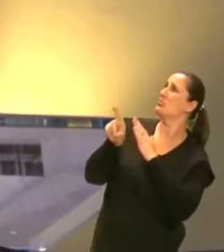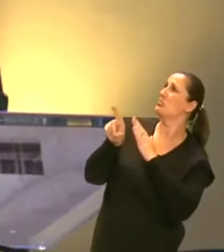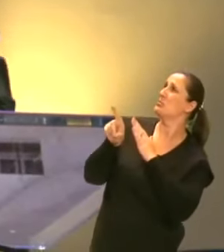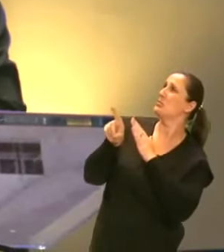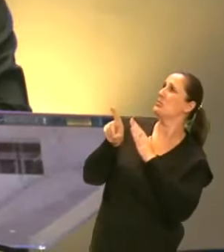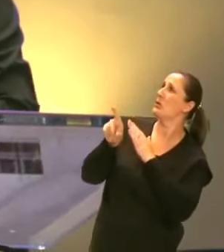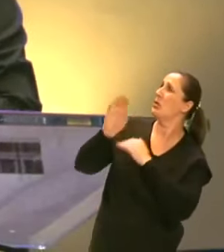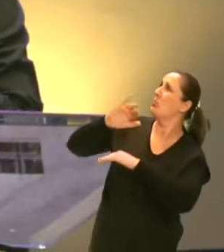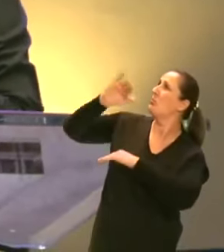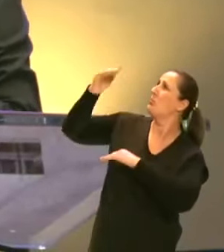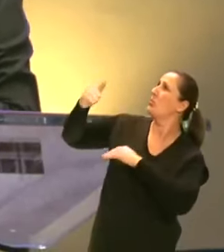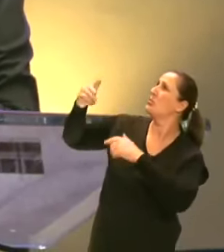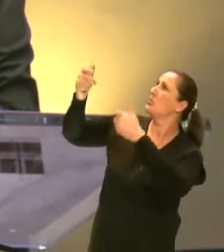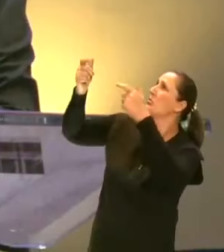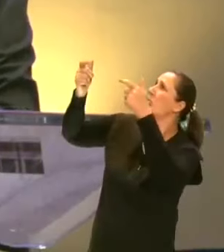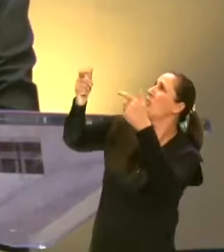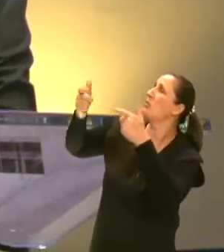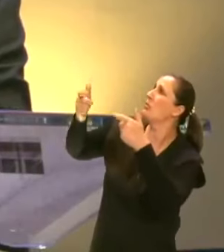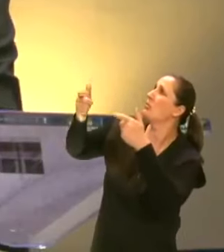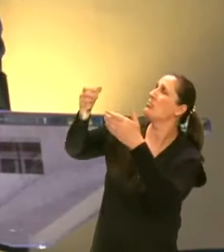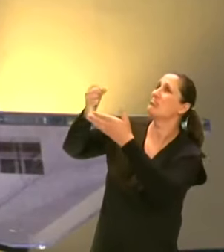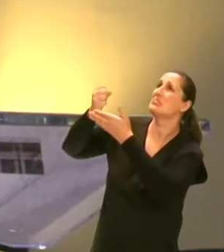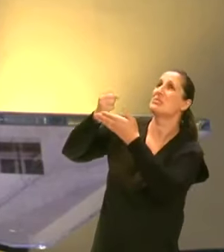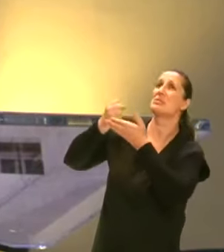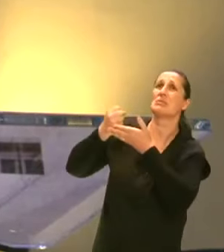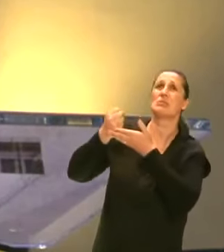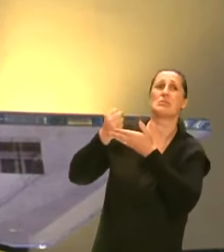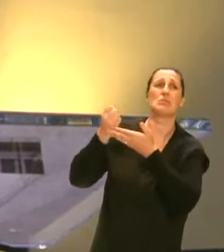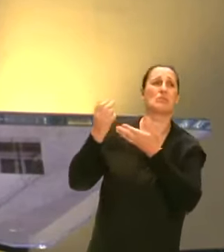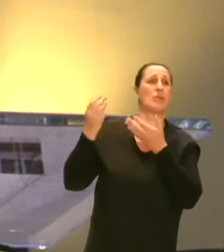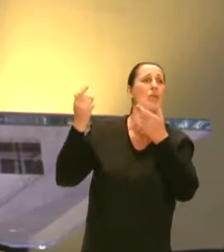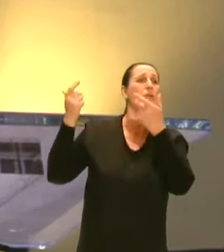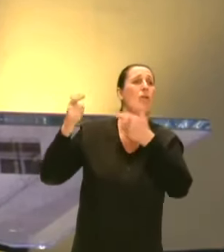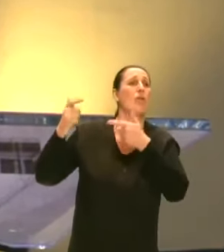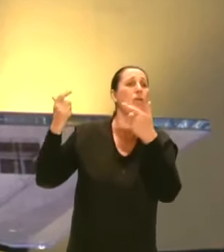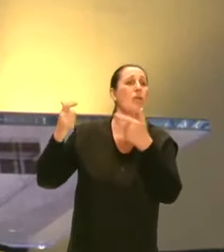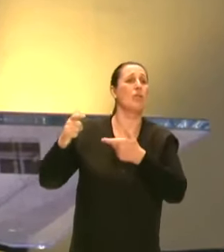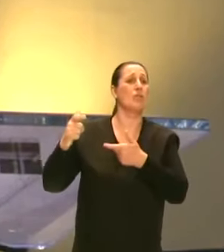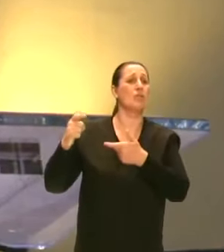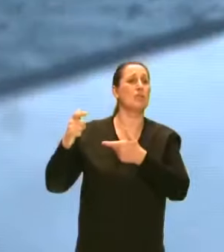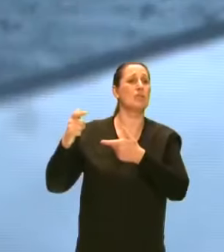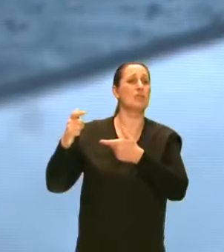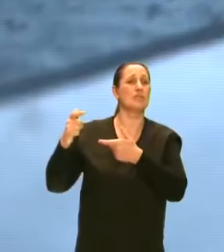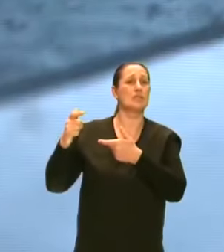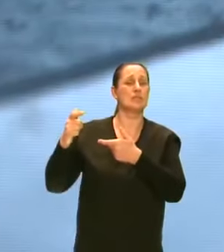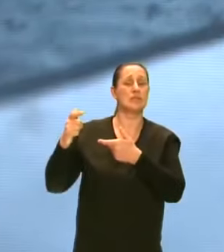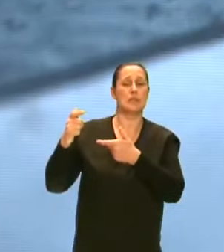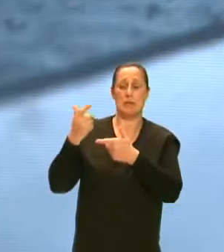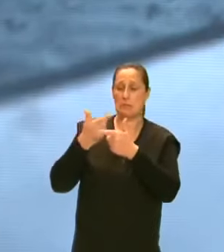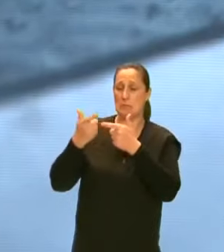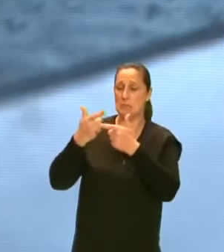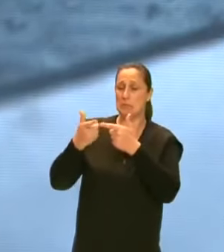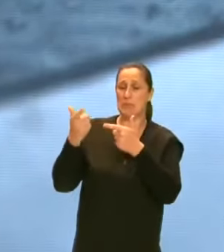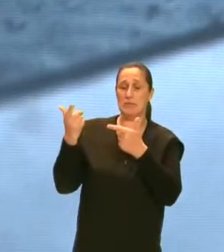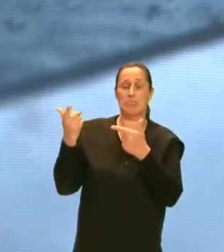montes, da onde eu vou achar uma saída? Aonde eu vou achar uma solução para esse problema?